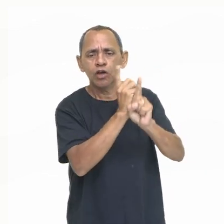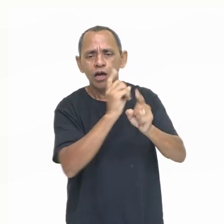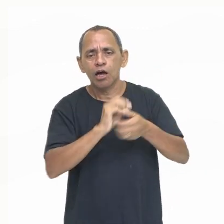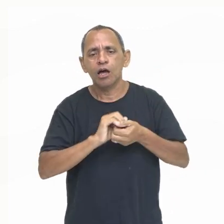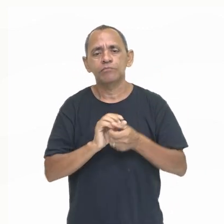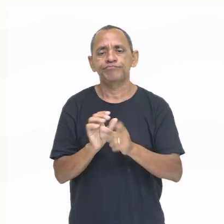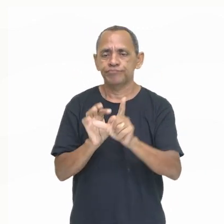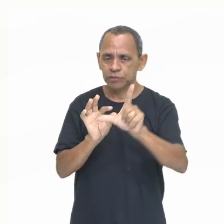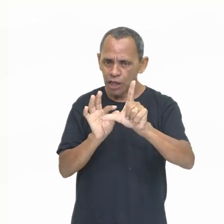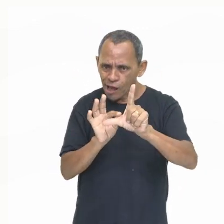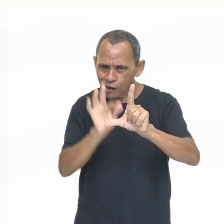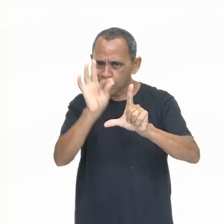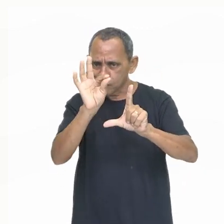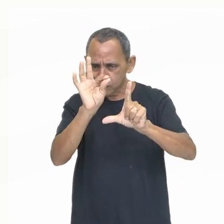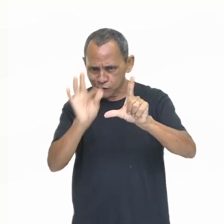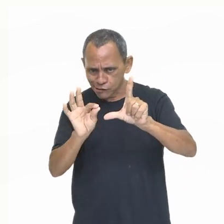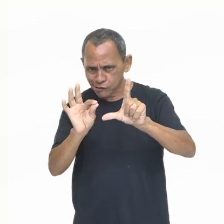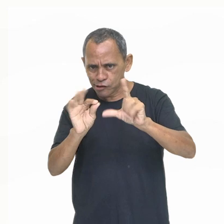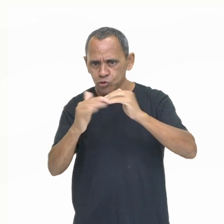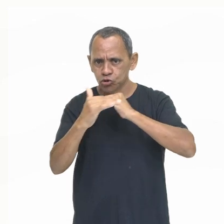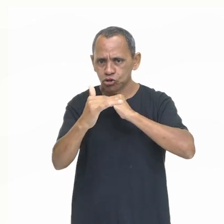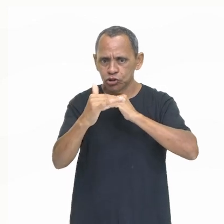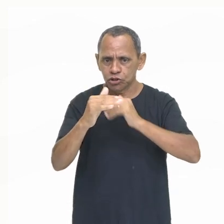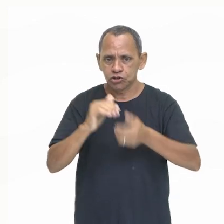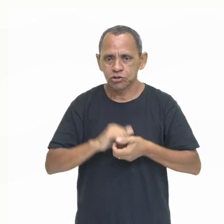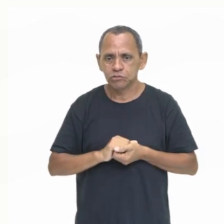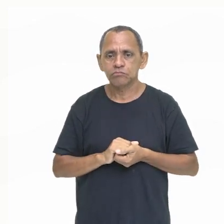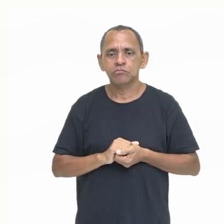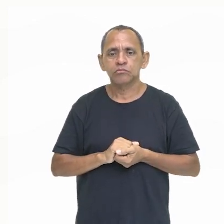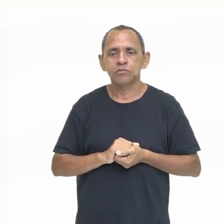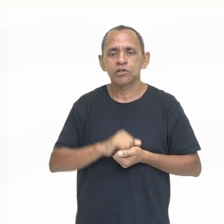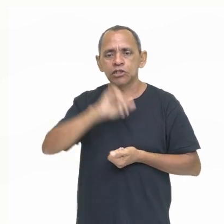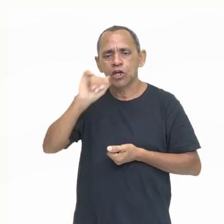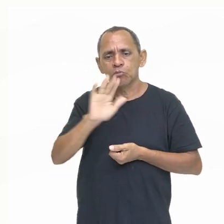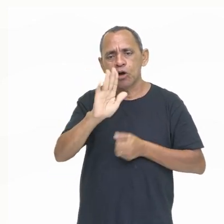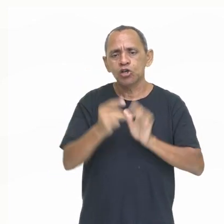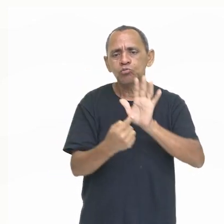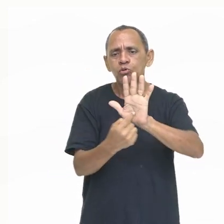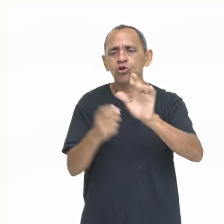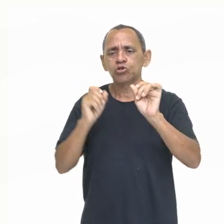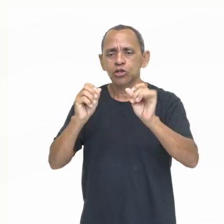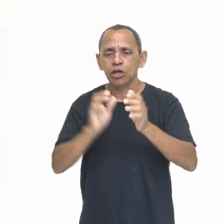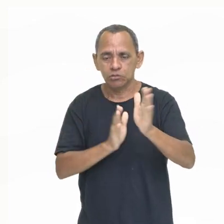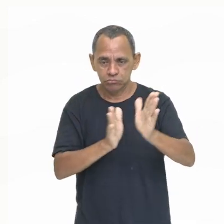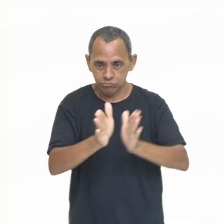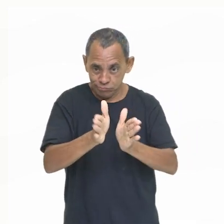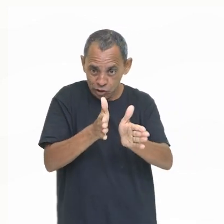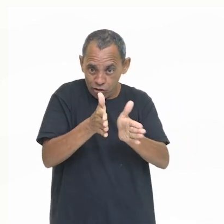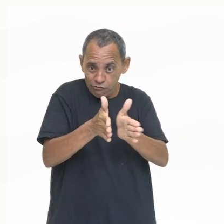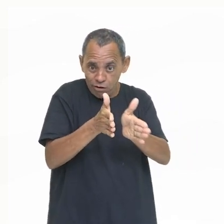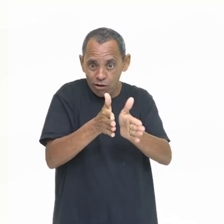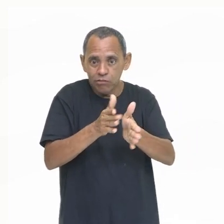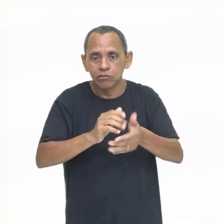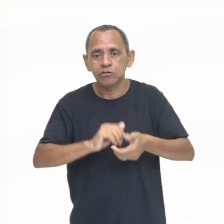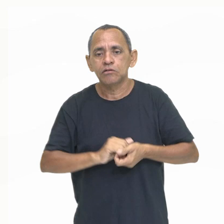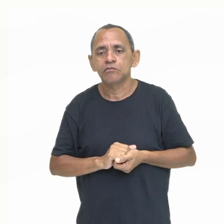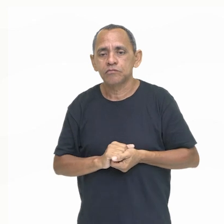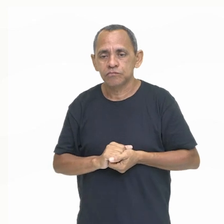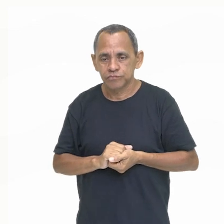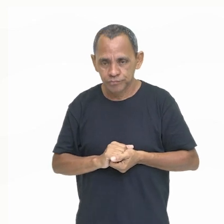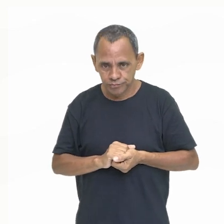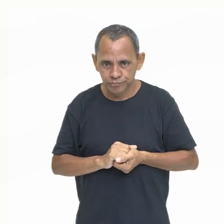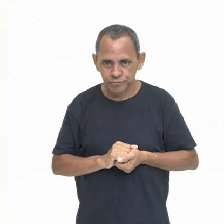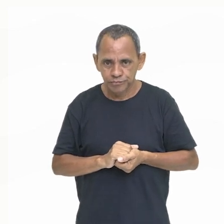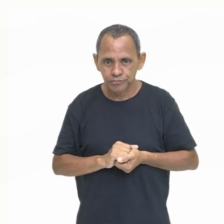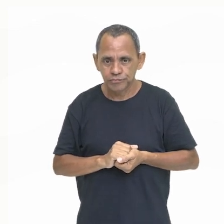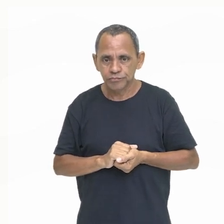não está referenciando a ponto necessariamente. No gráfico, ele está dizendo para nós que o intervalo aqui ele é fechado, que quer dizer